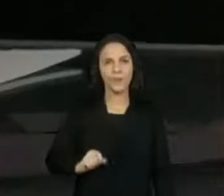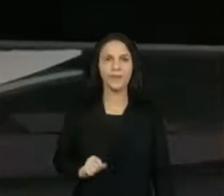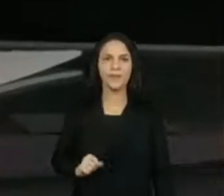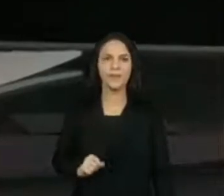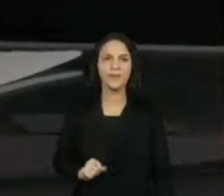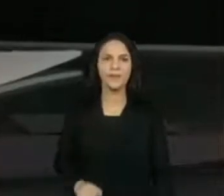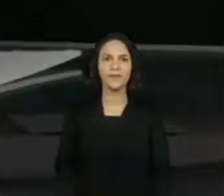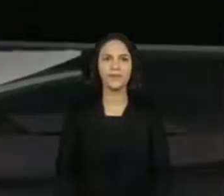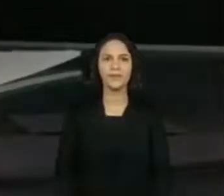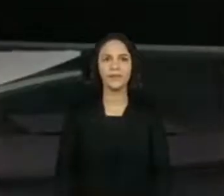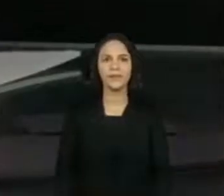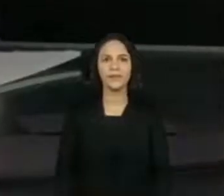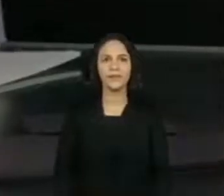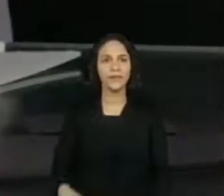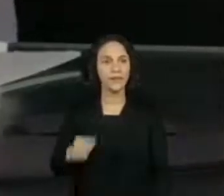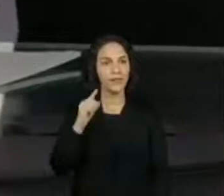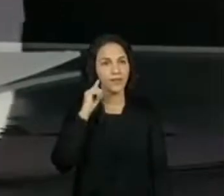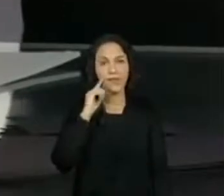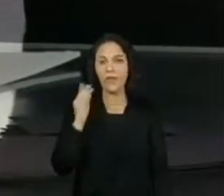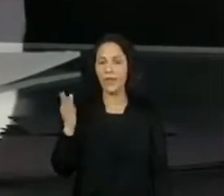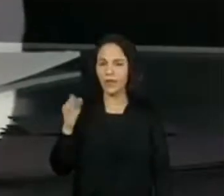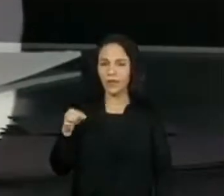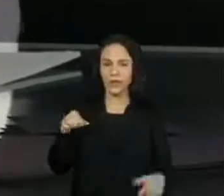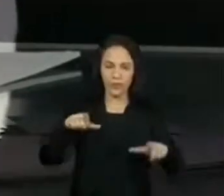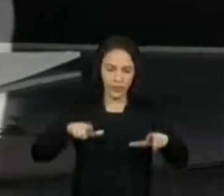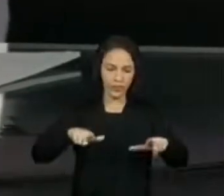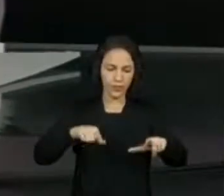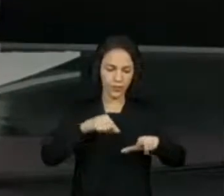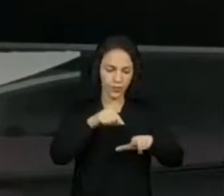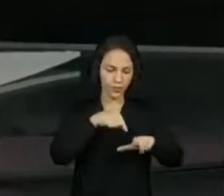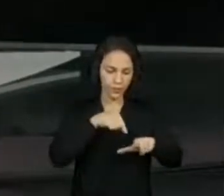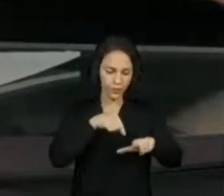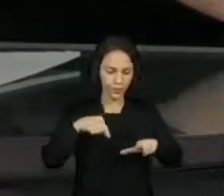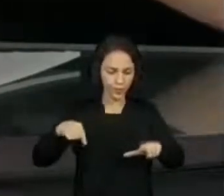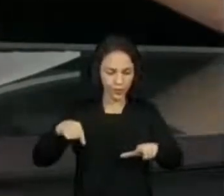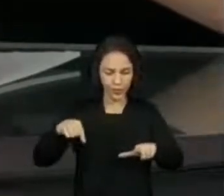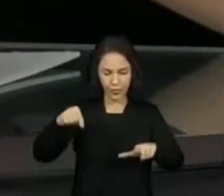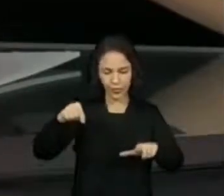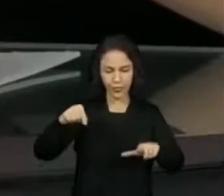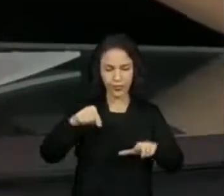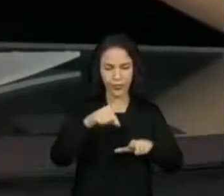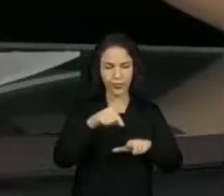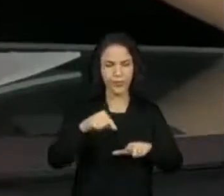Vamos desenhando a base, né? Isso. Eu já vou colocando, depois